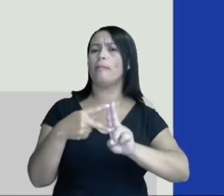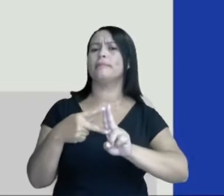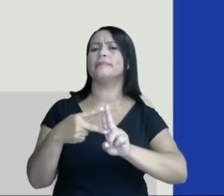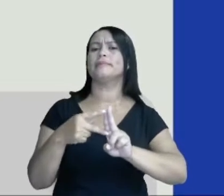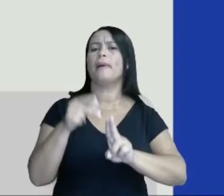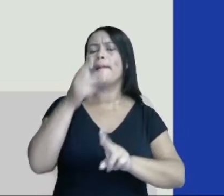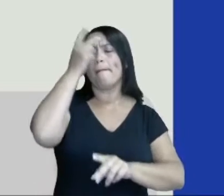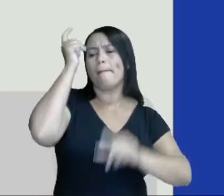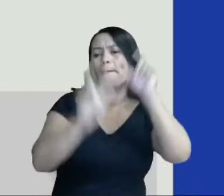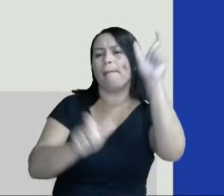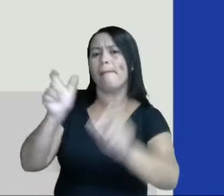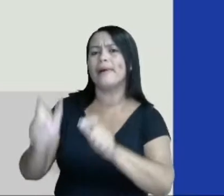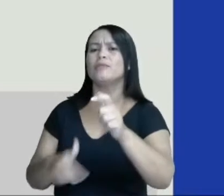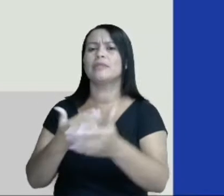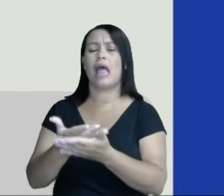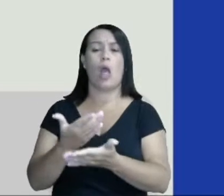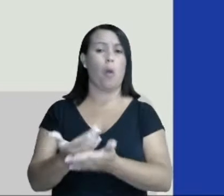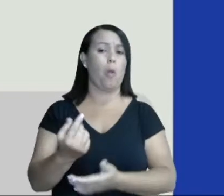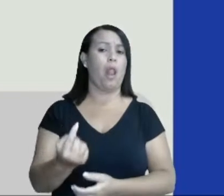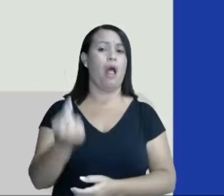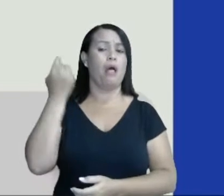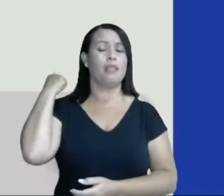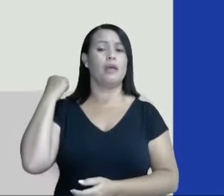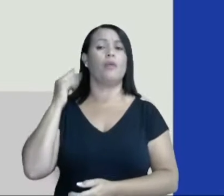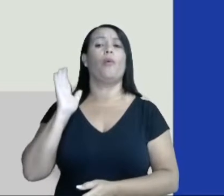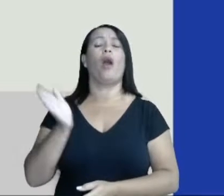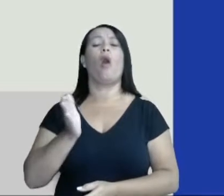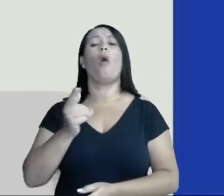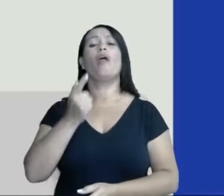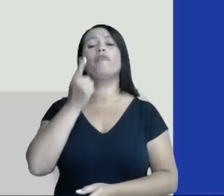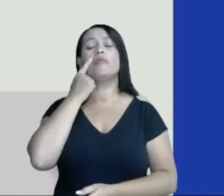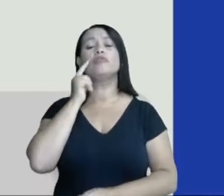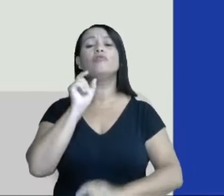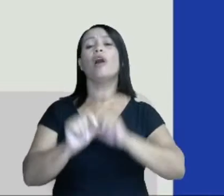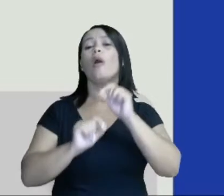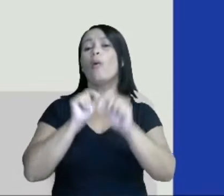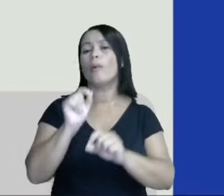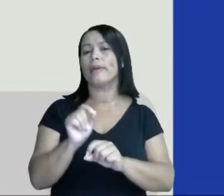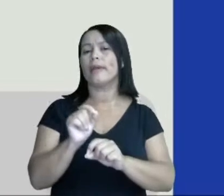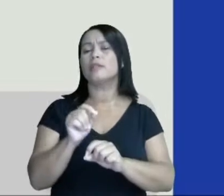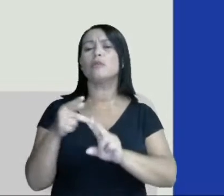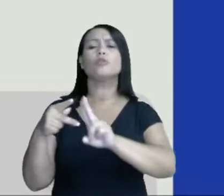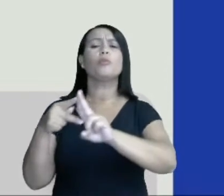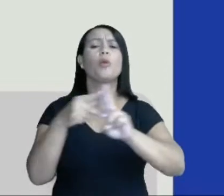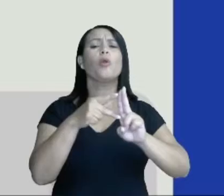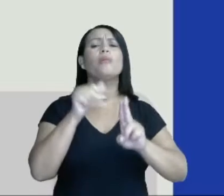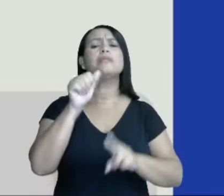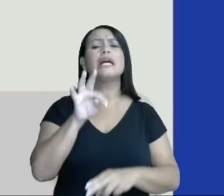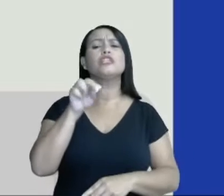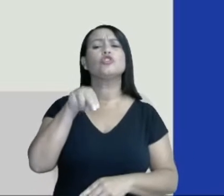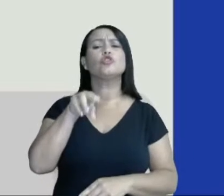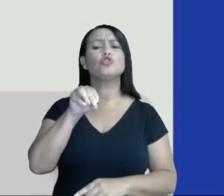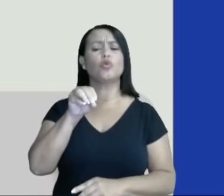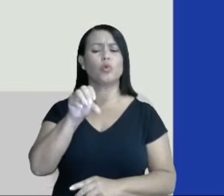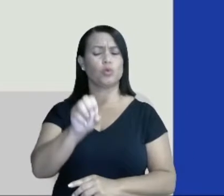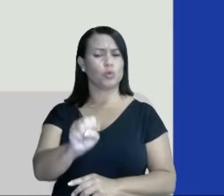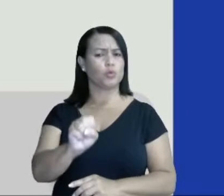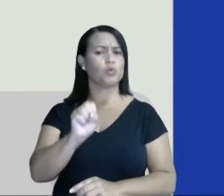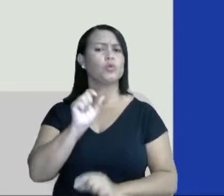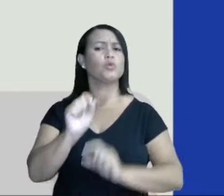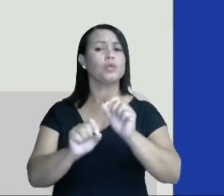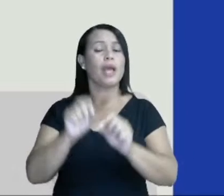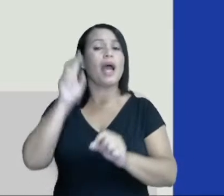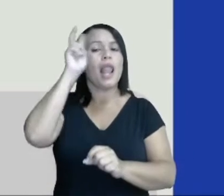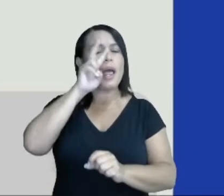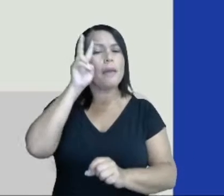aula anterior. E agora a gente vai ver um pouquinho sobre o que são pronomes átonos. Né? Lembrando que a